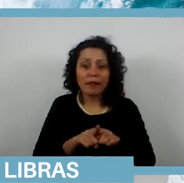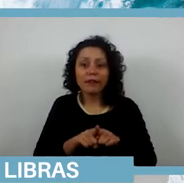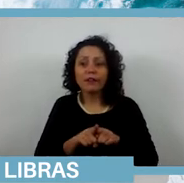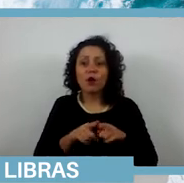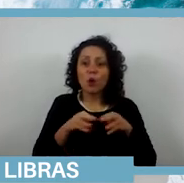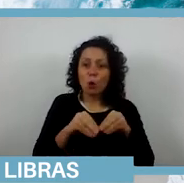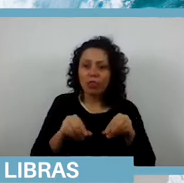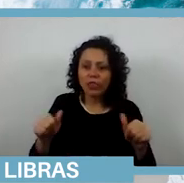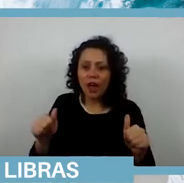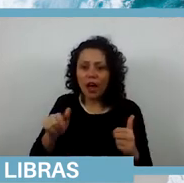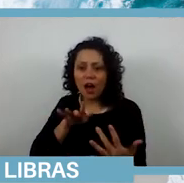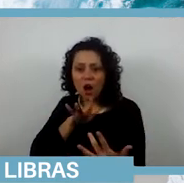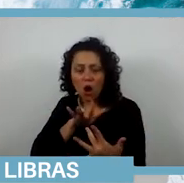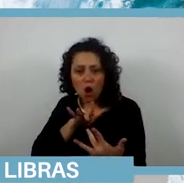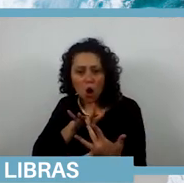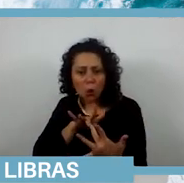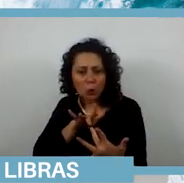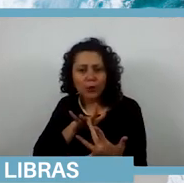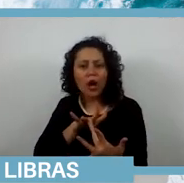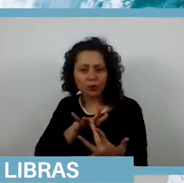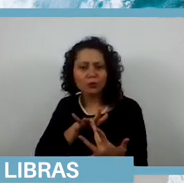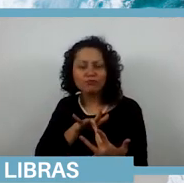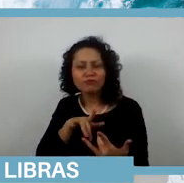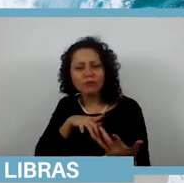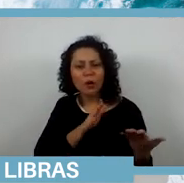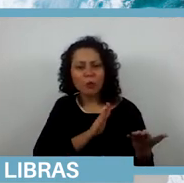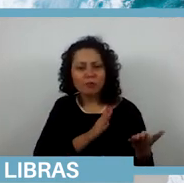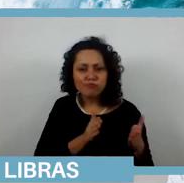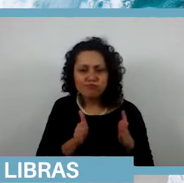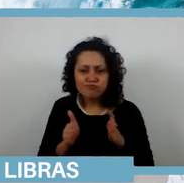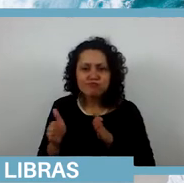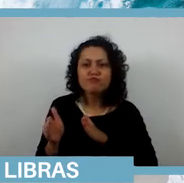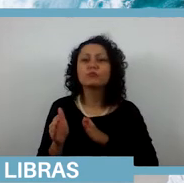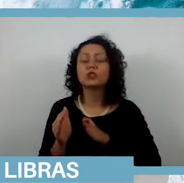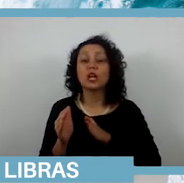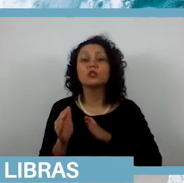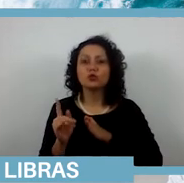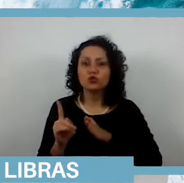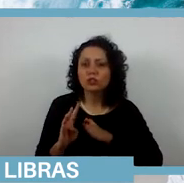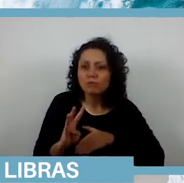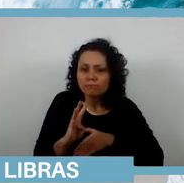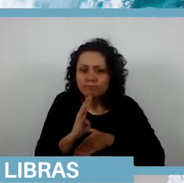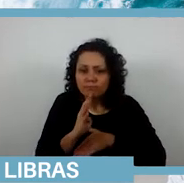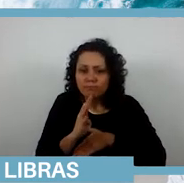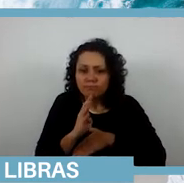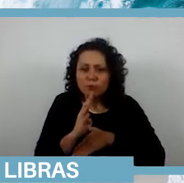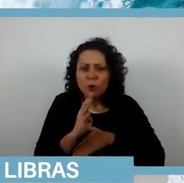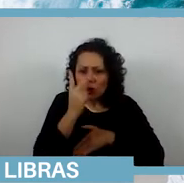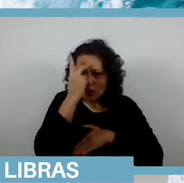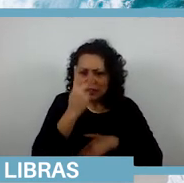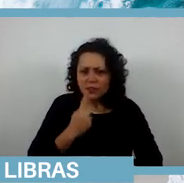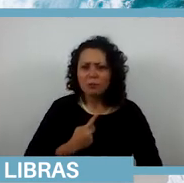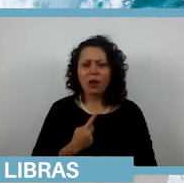terra com o ciclo da natureza né todo o processo de até um pouco de autoconhecimento e de entra mais um conexão